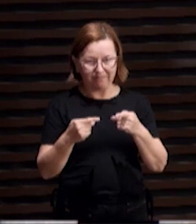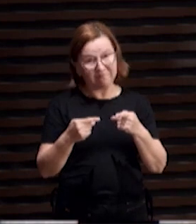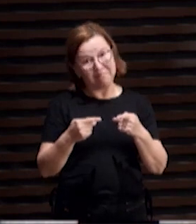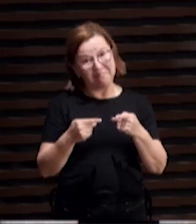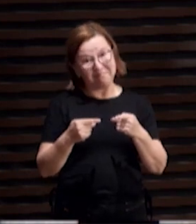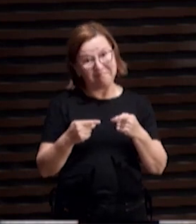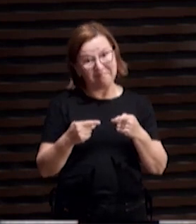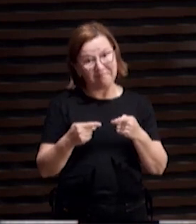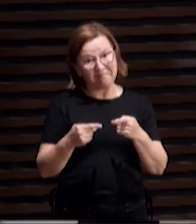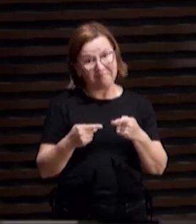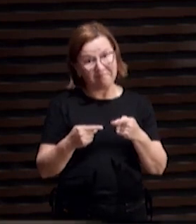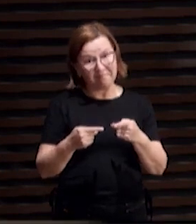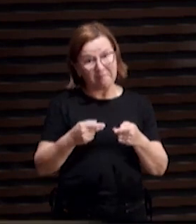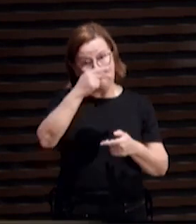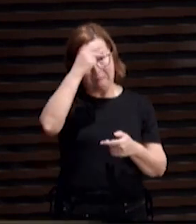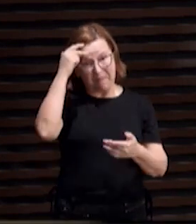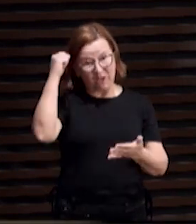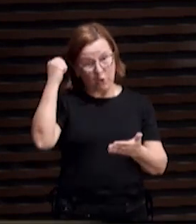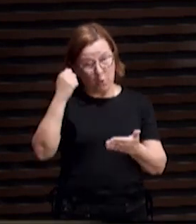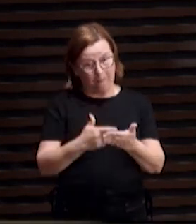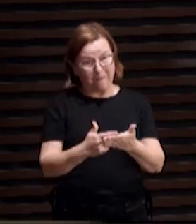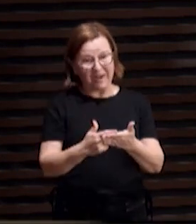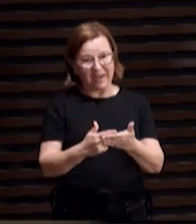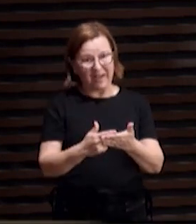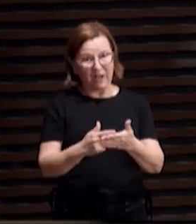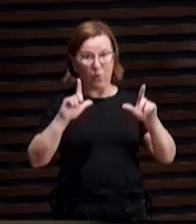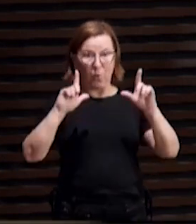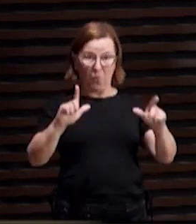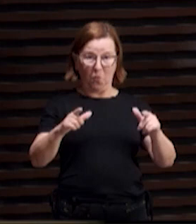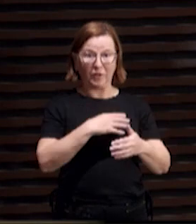Quem tem o quadro do filho, tem todos os quadros.